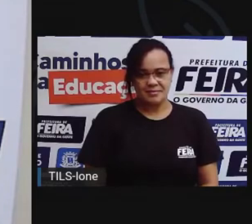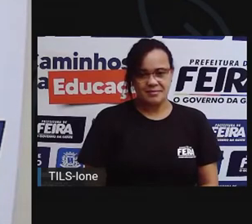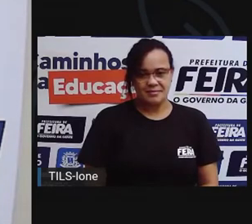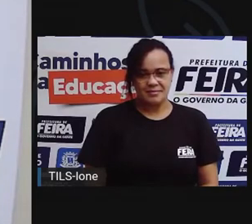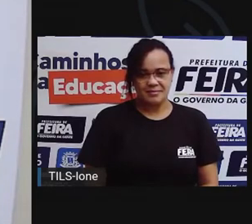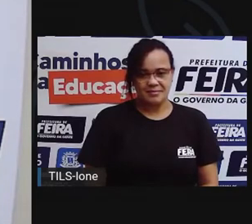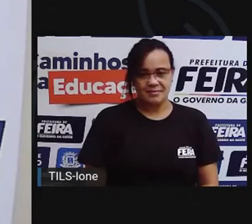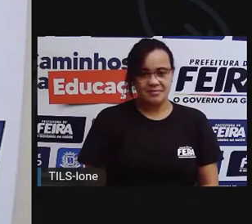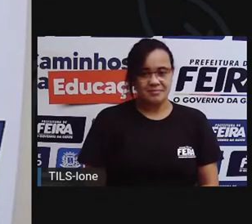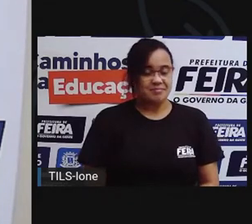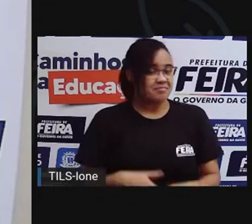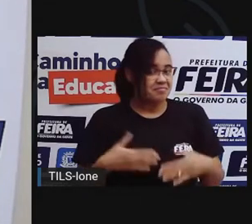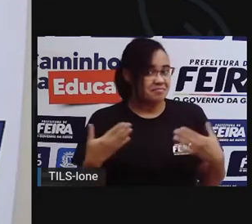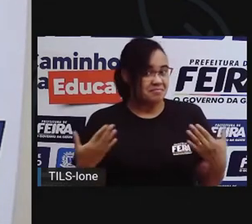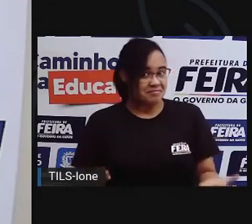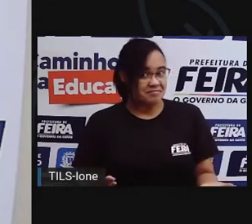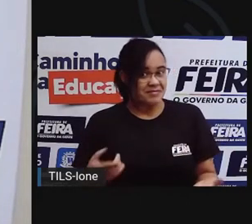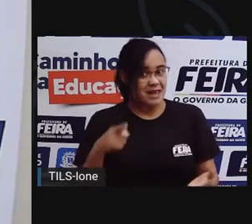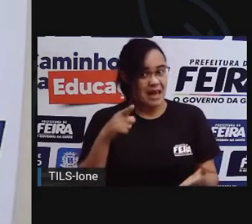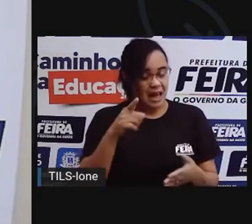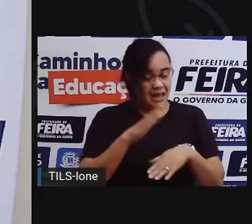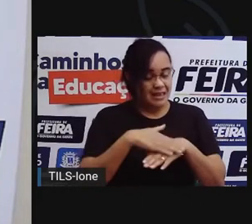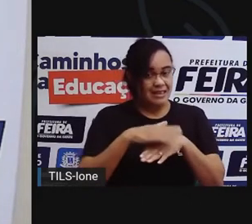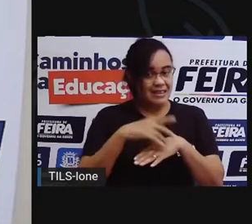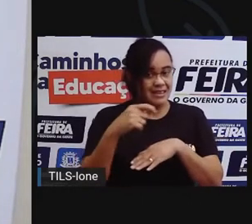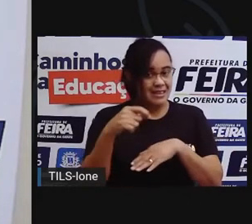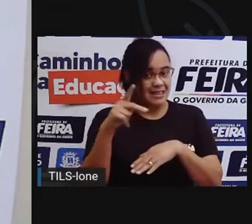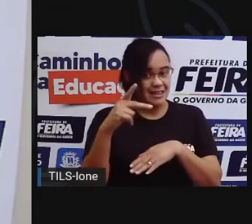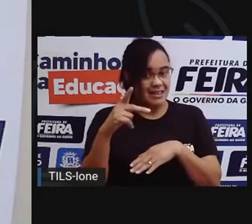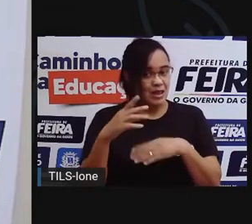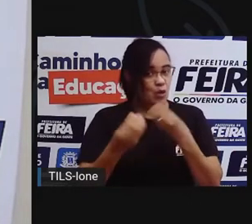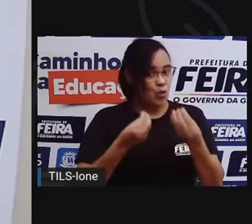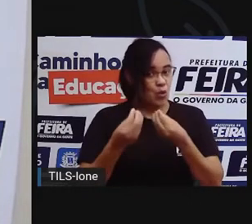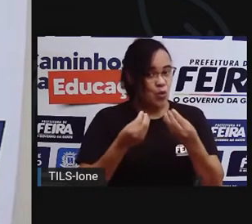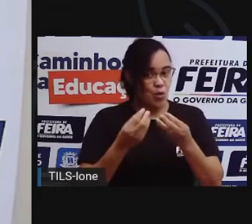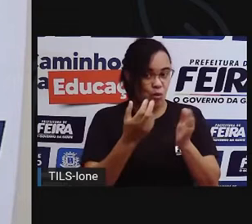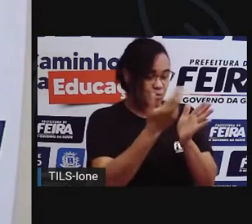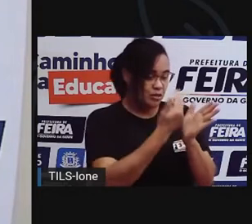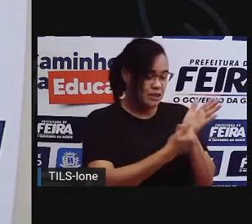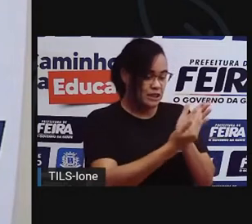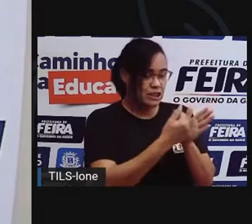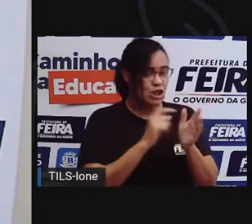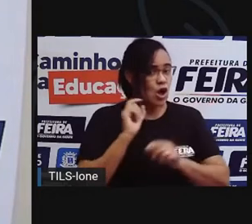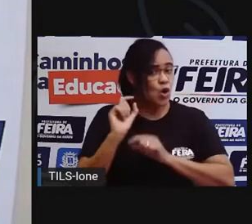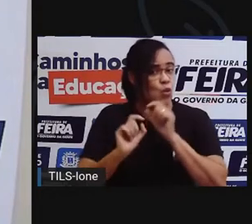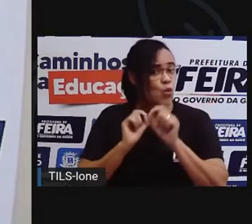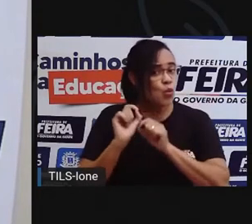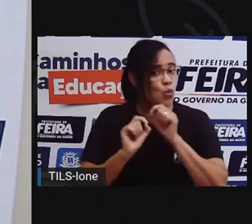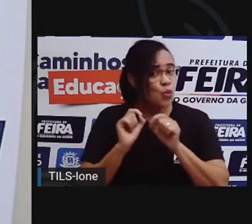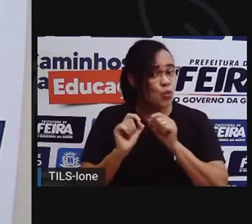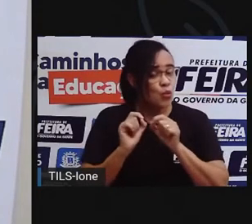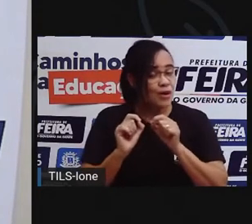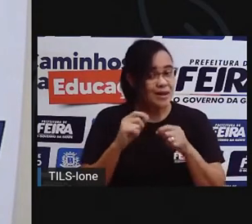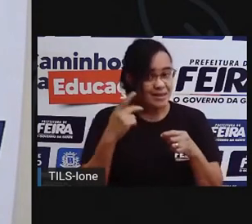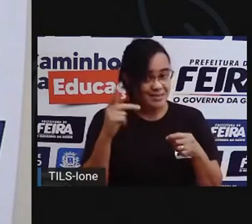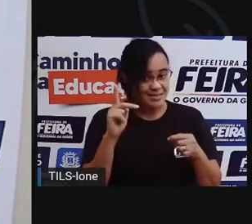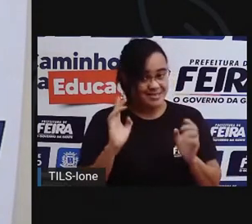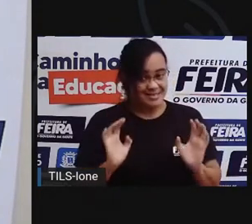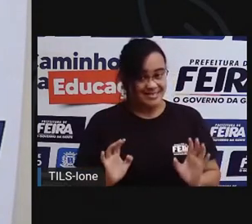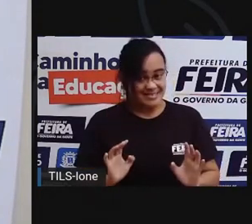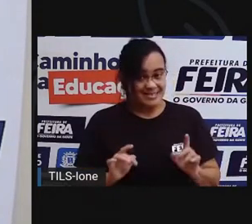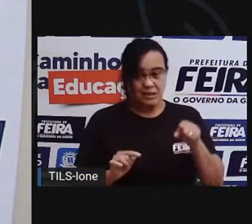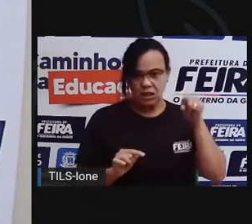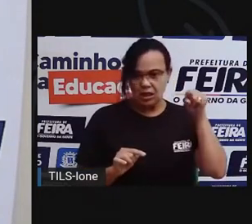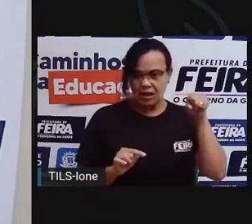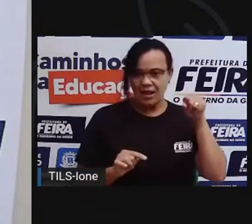E aí, meninada, como é que tá ficando de vocês, hein? O que é que vocês estão desenhando no de vocês? O meu tá ficando